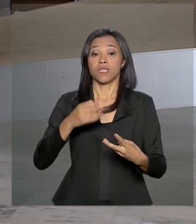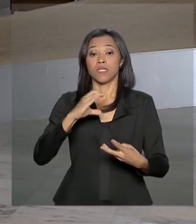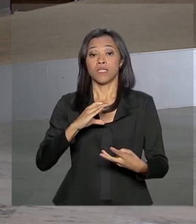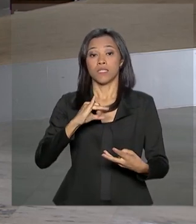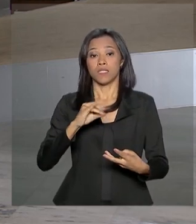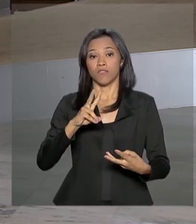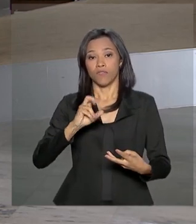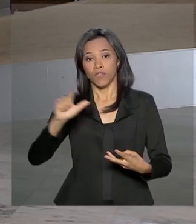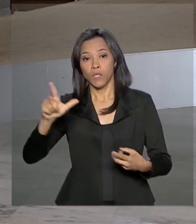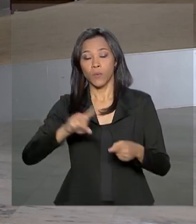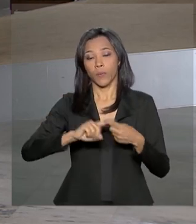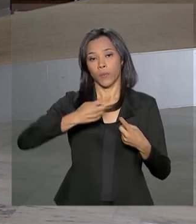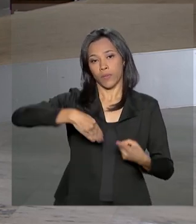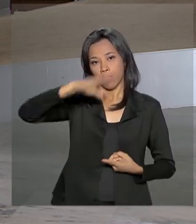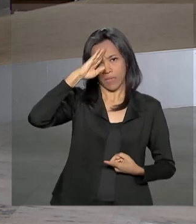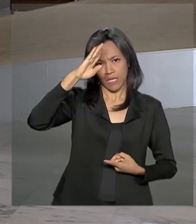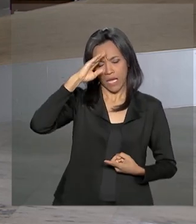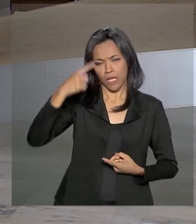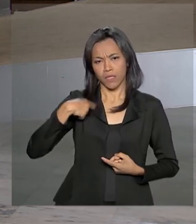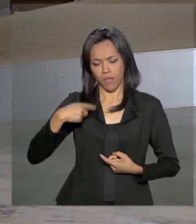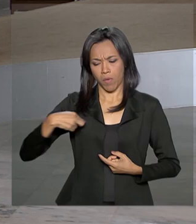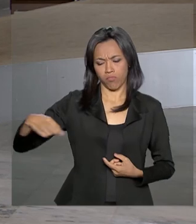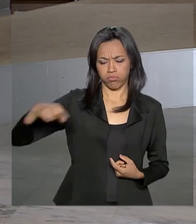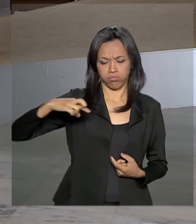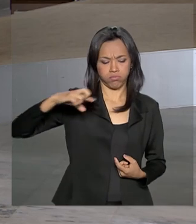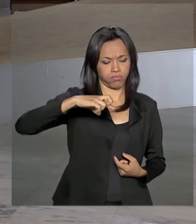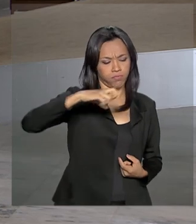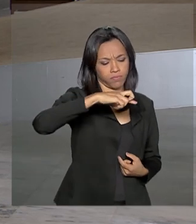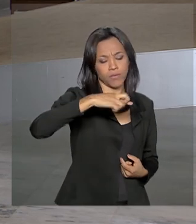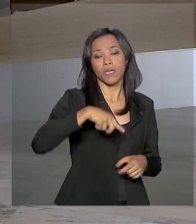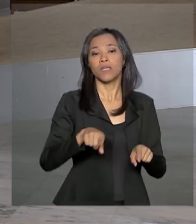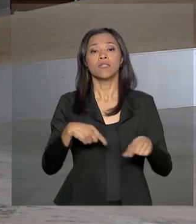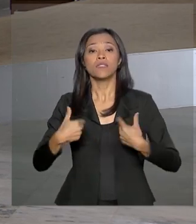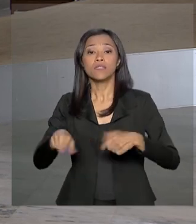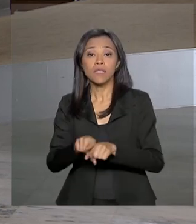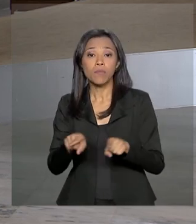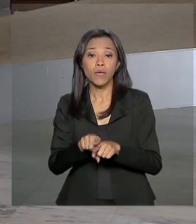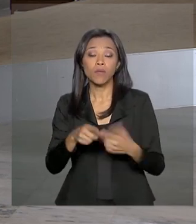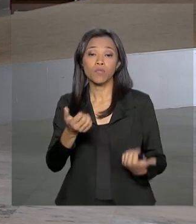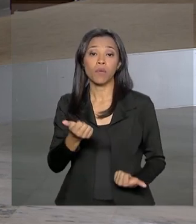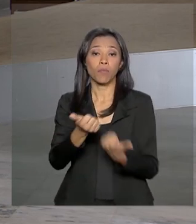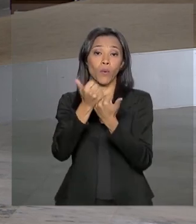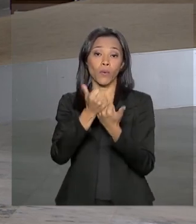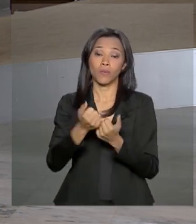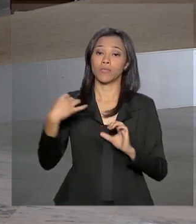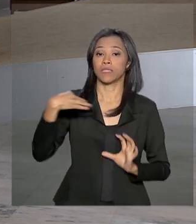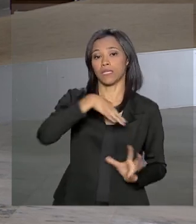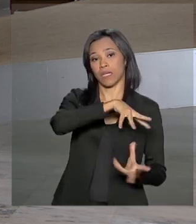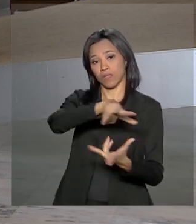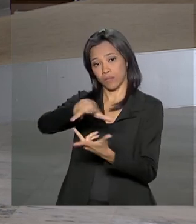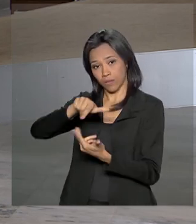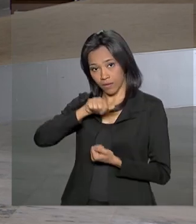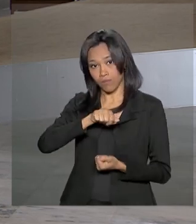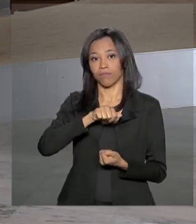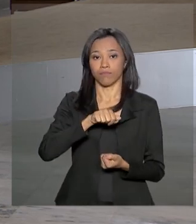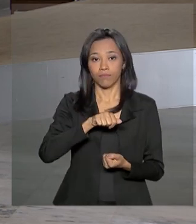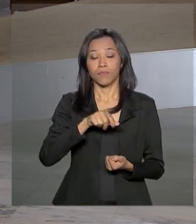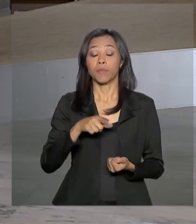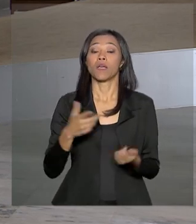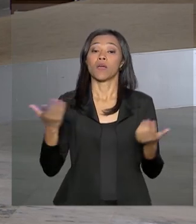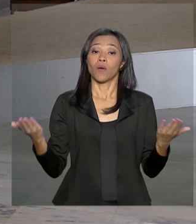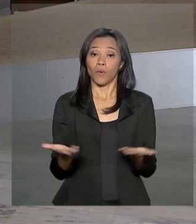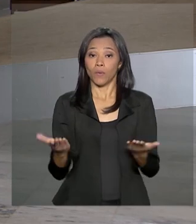supervisiona o serviço militar e as atividades de cooperação internacional na área de defesa na cerimônia de comemoração